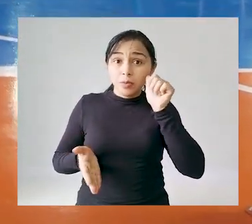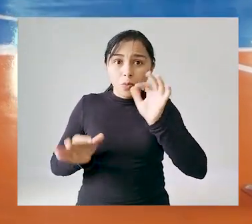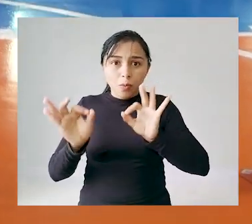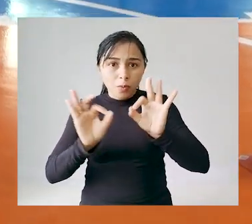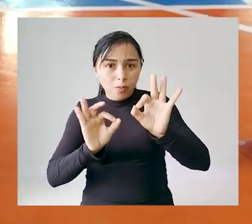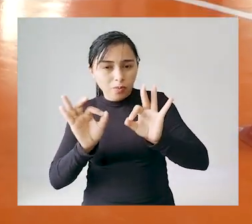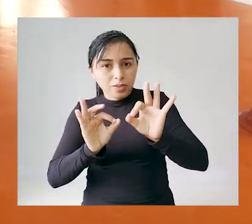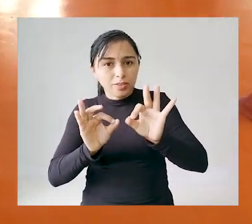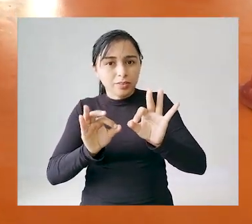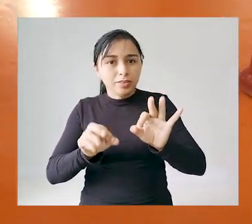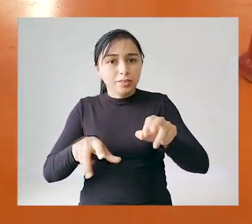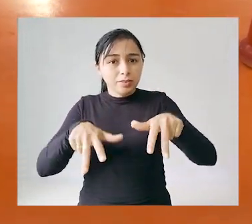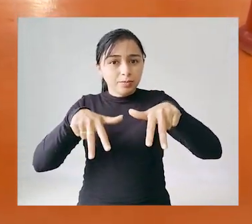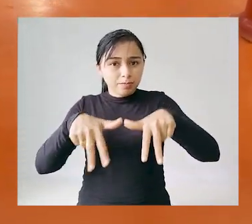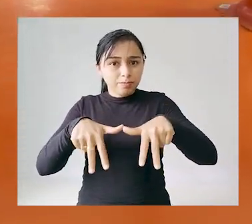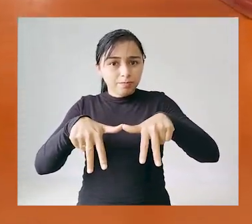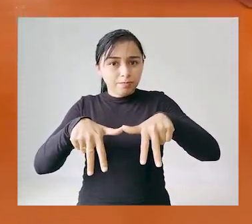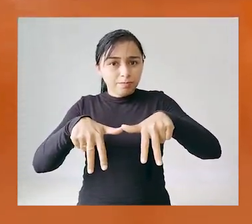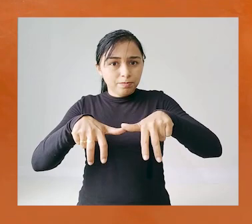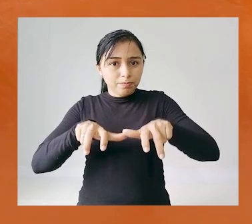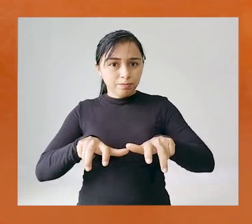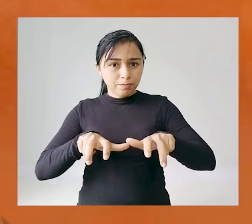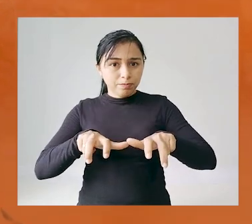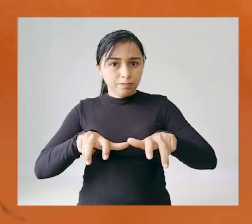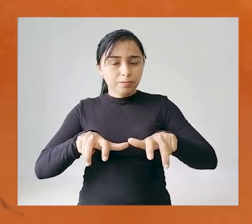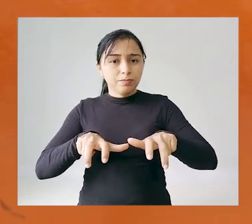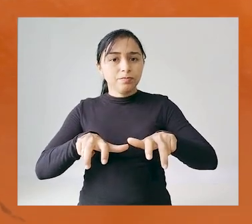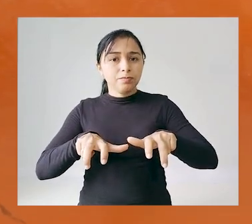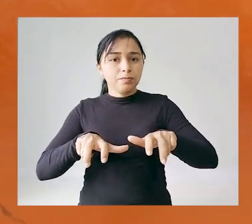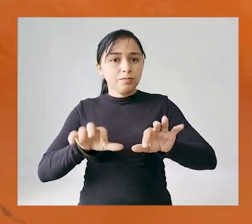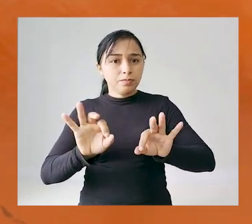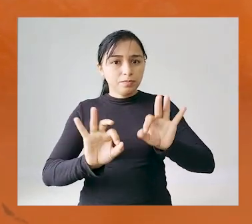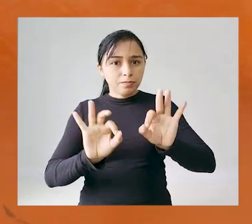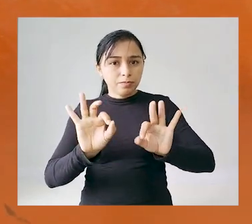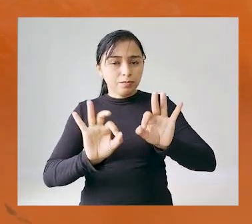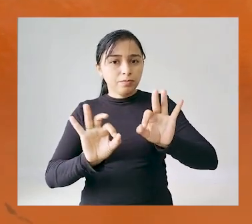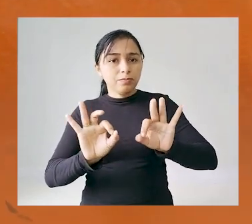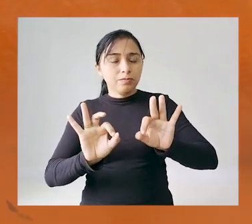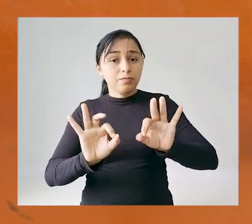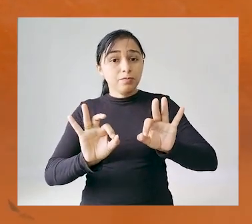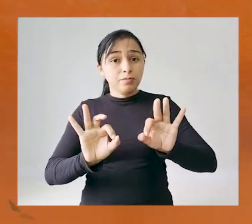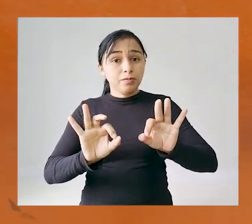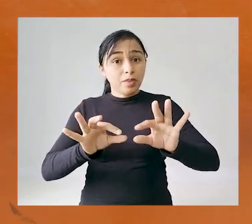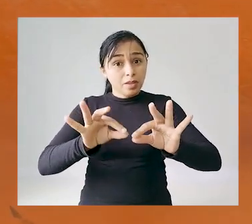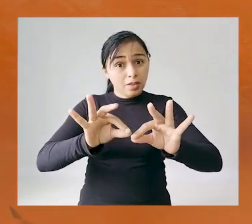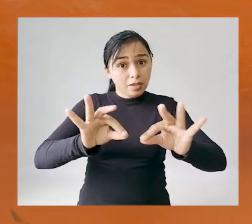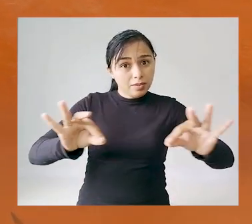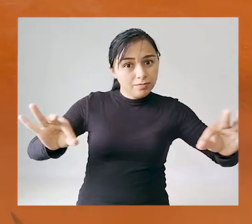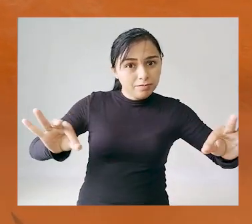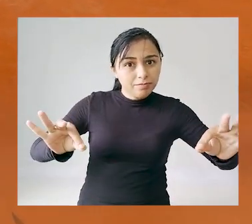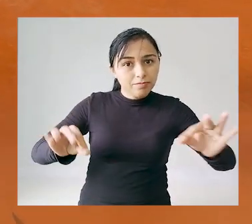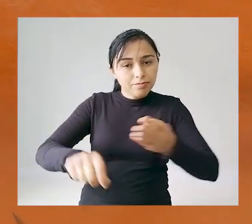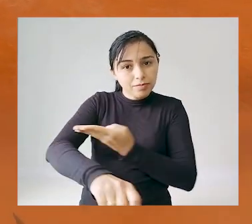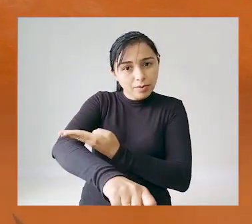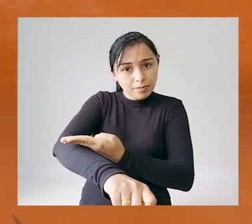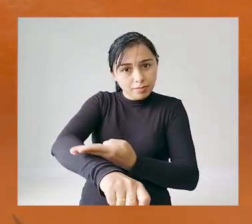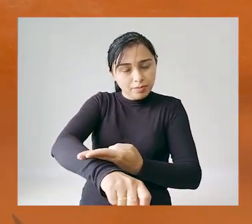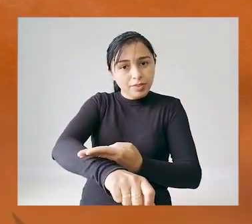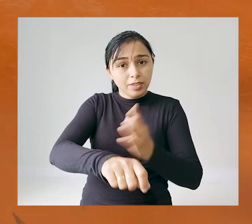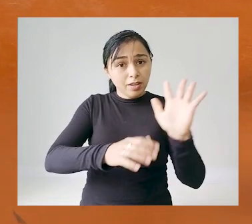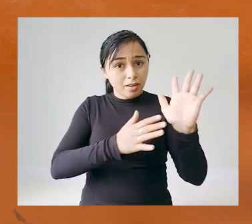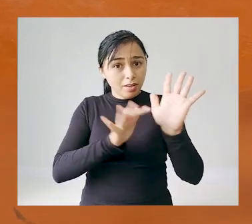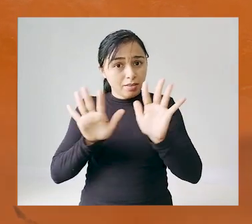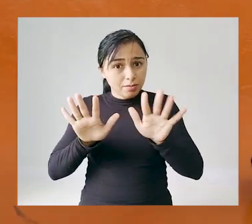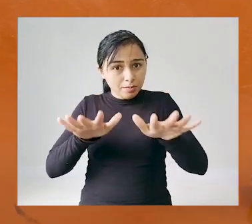marcas. Quando eu falo em suas marcas, as alunas elas colocam a mão próximo da linha de